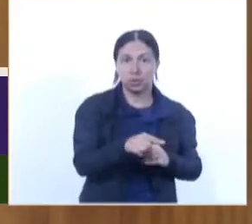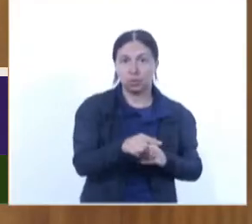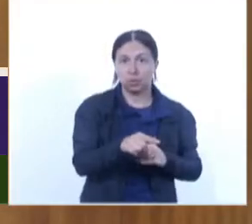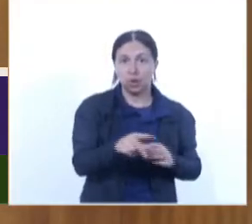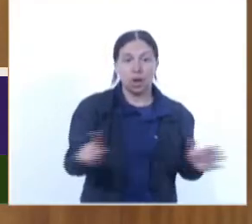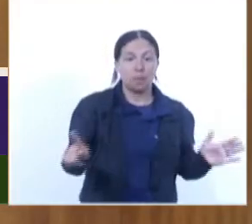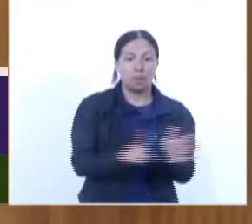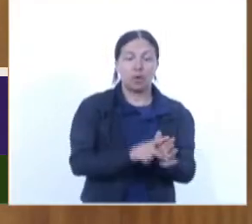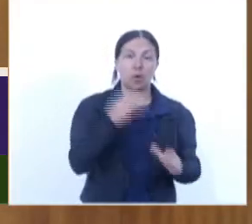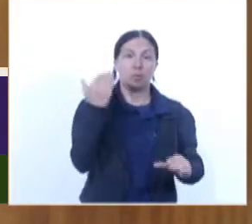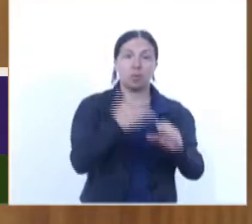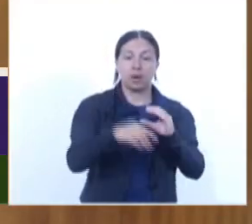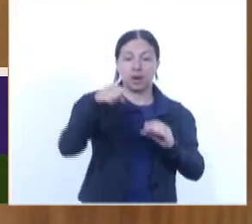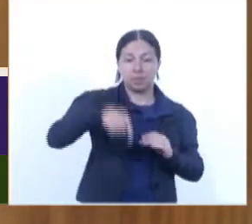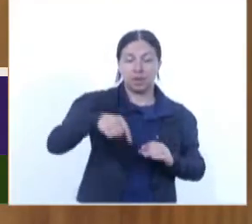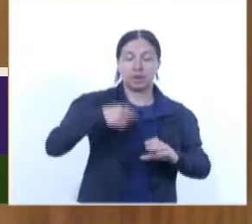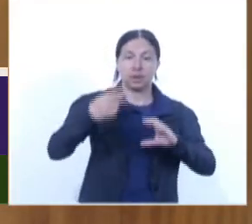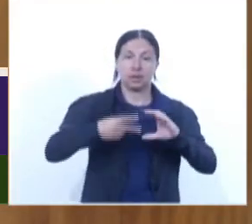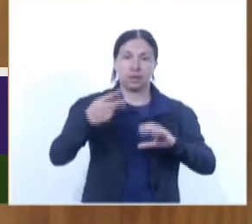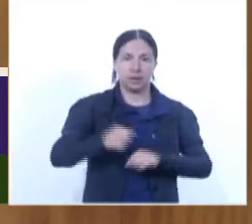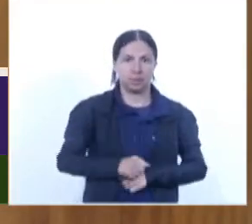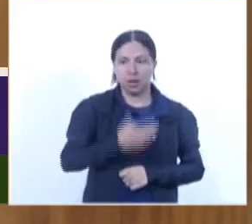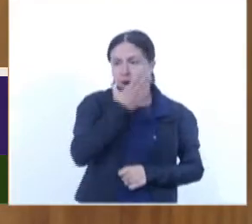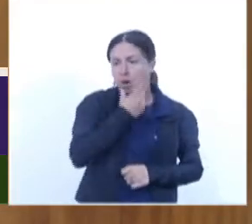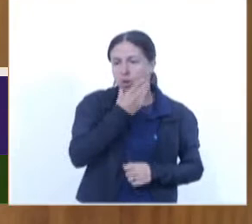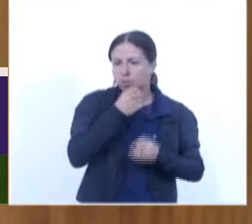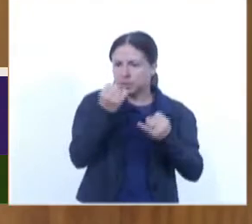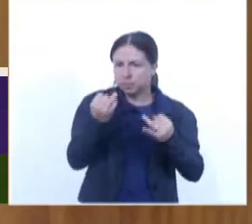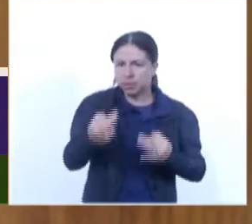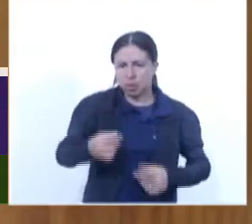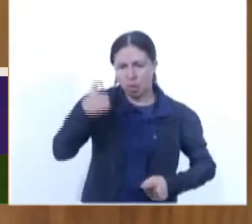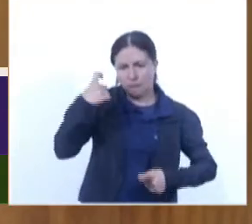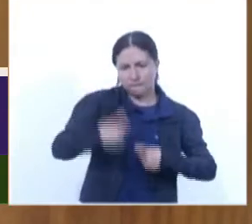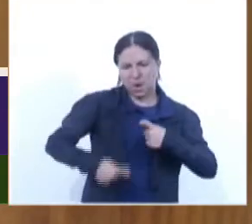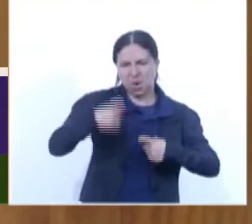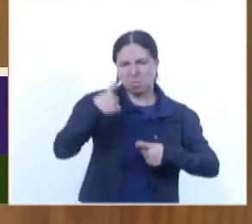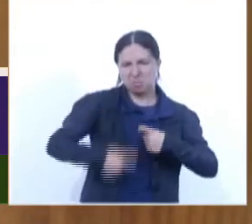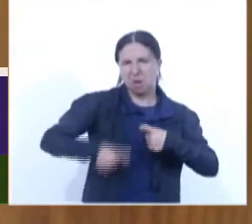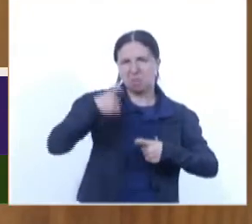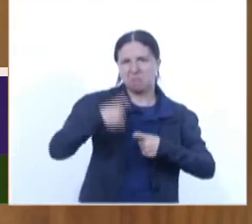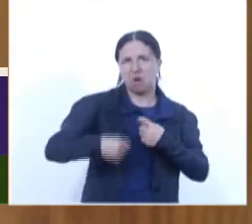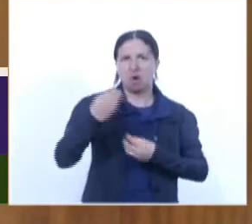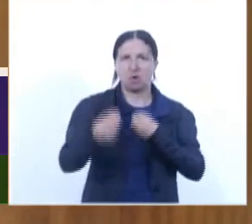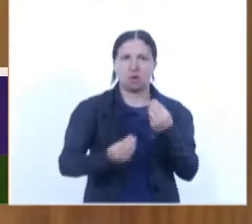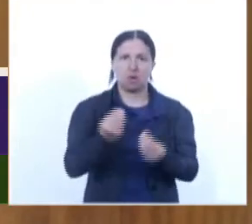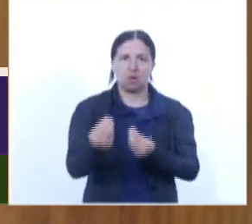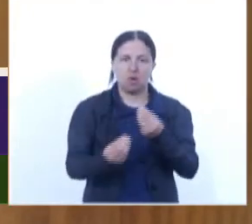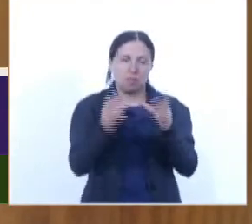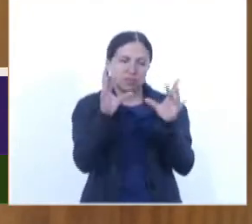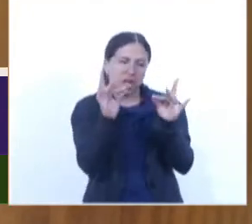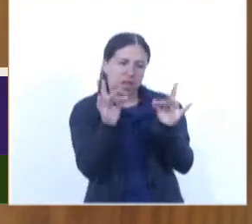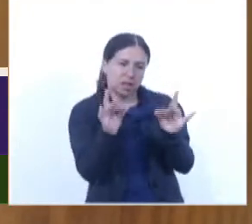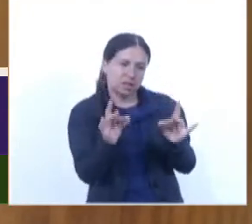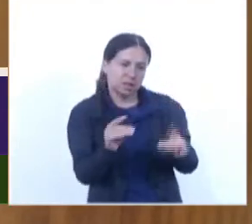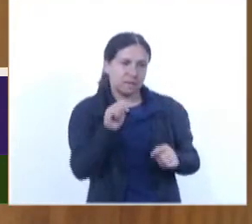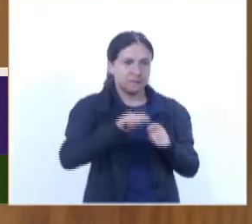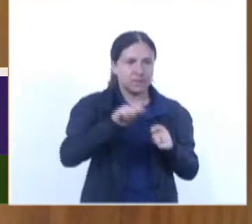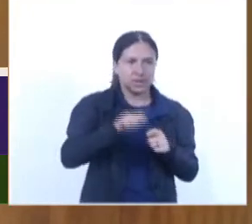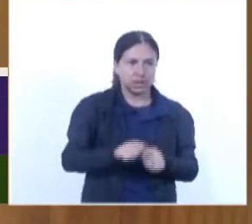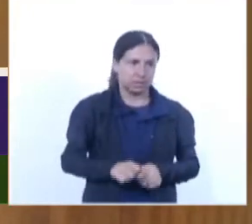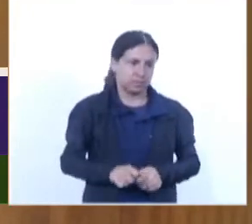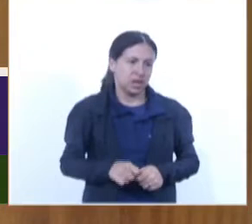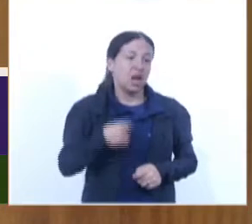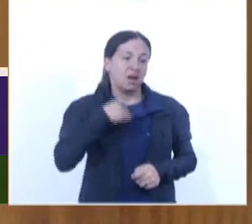um homem fez descrições gráficas da violência contra vereadora e afirmou que poderia curar